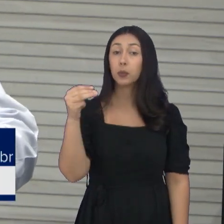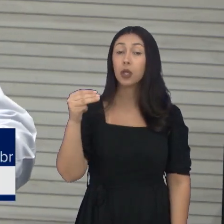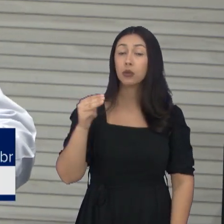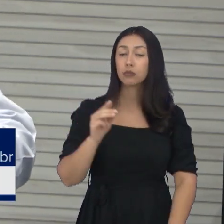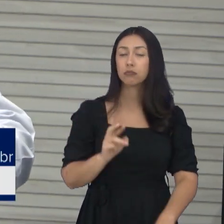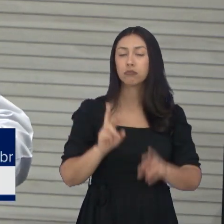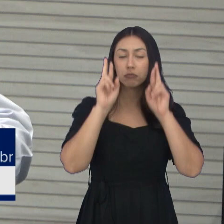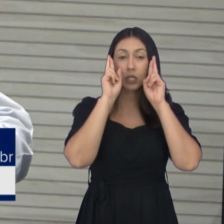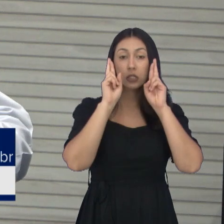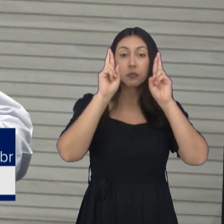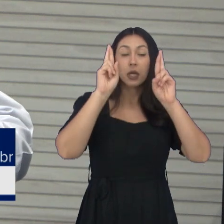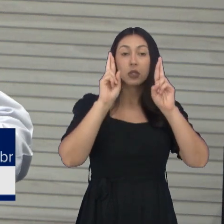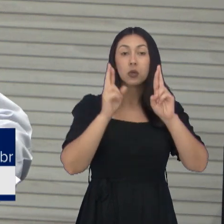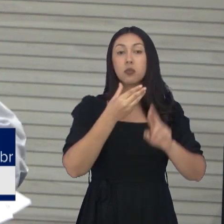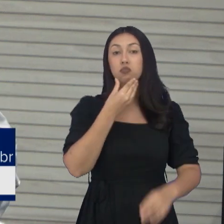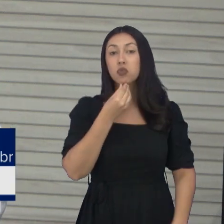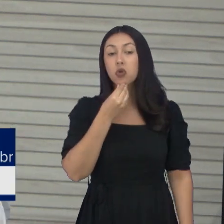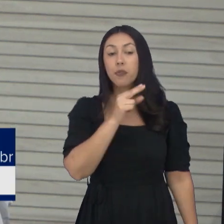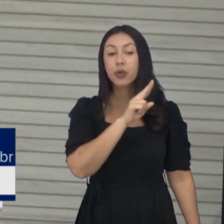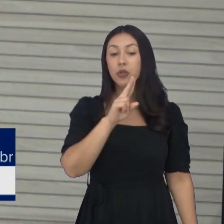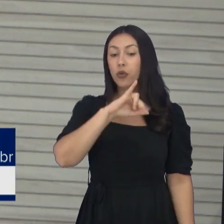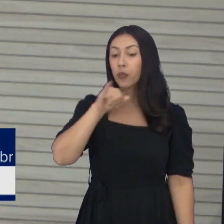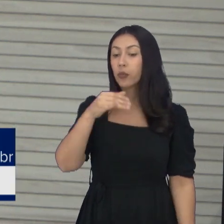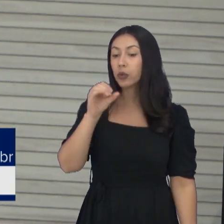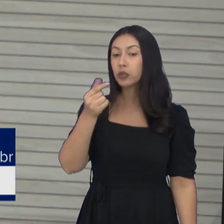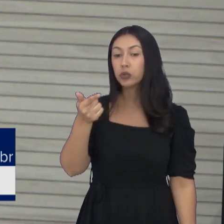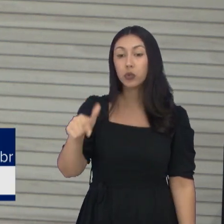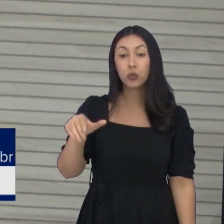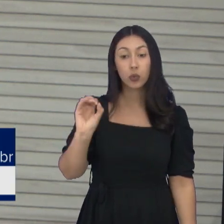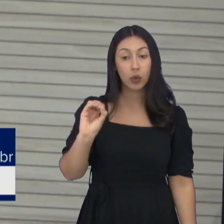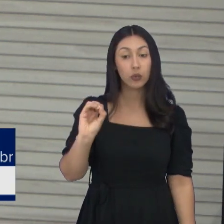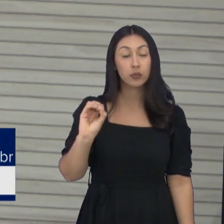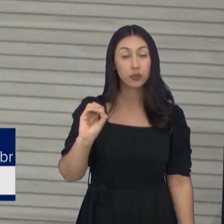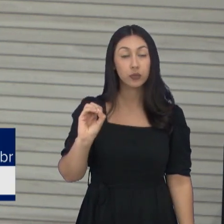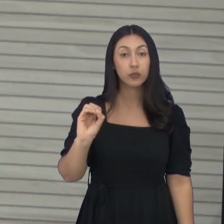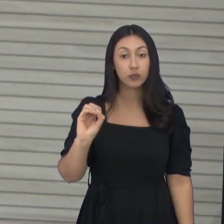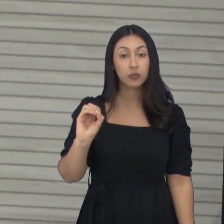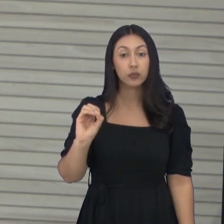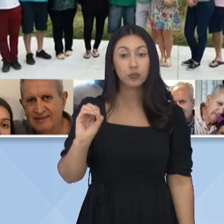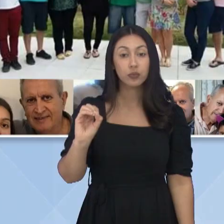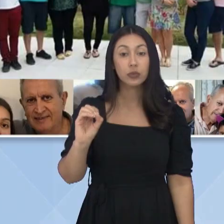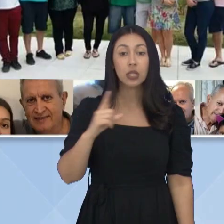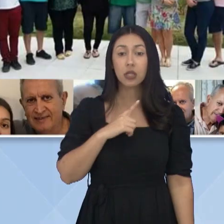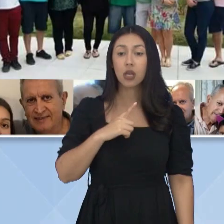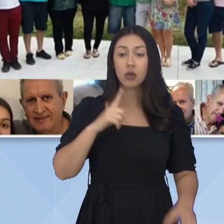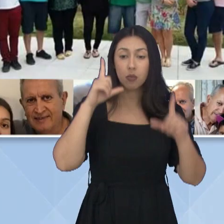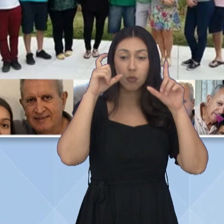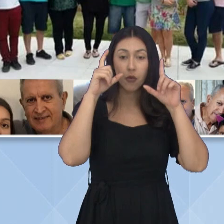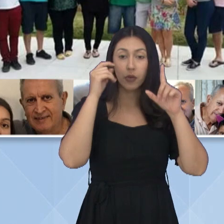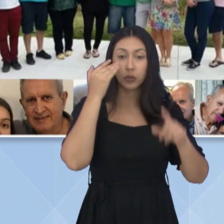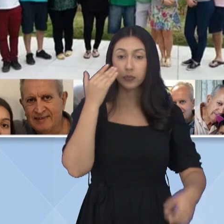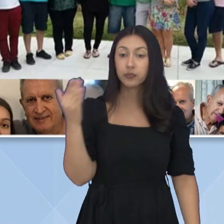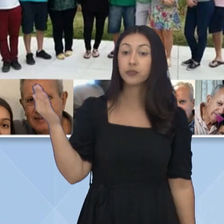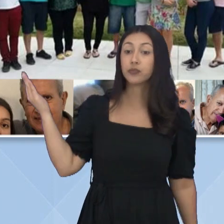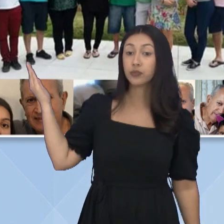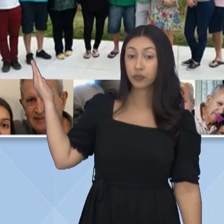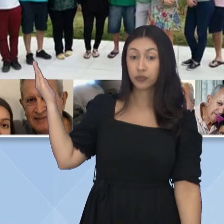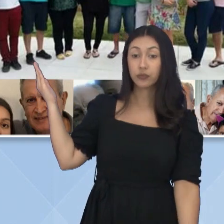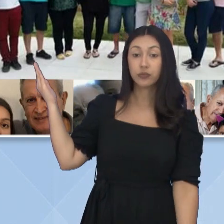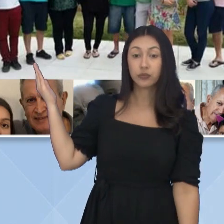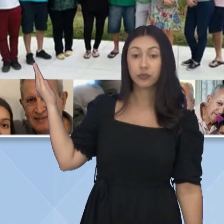para o senhor João Arnaldo Saraiva, que está ali numa foto muito bonita, com